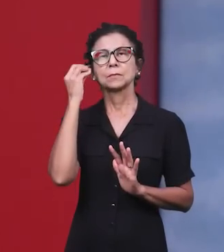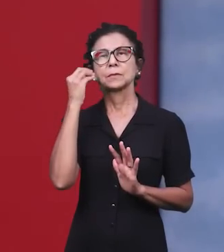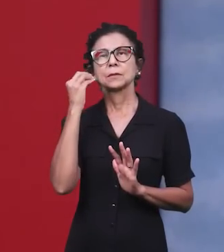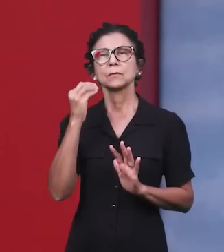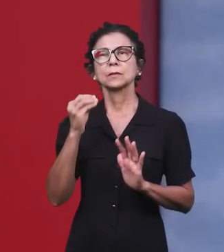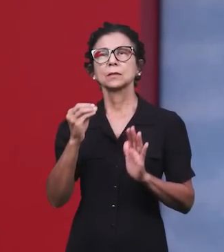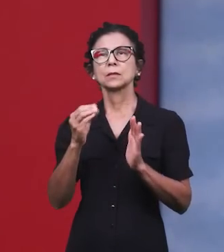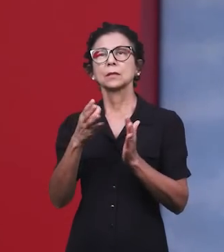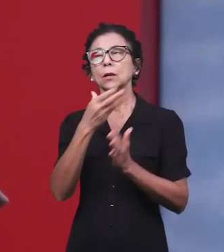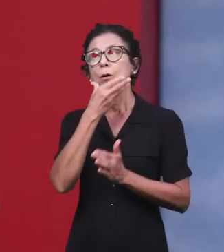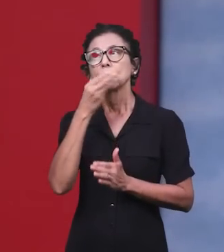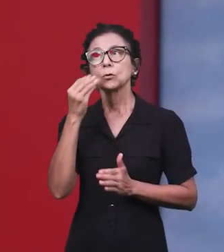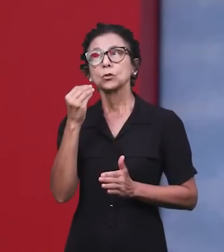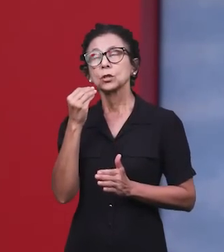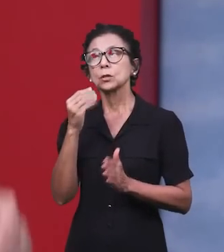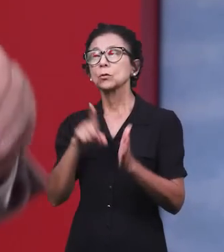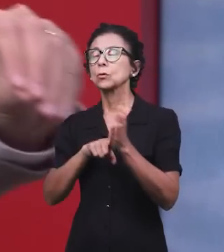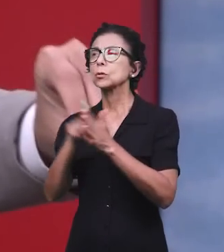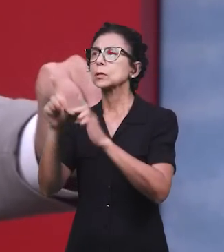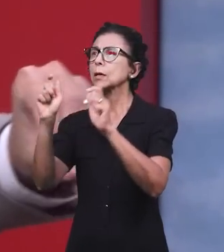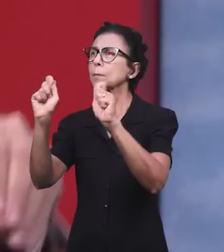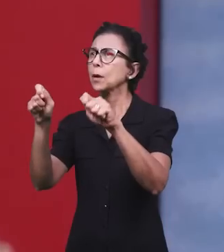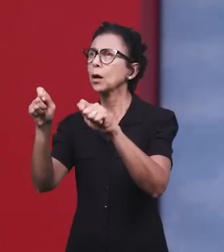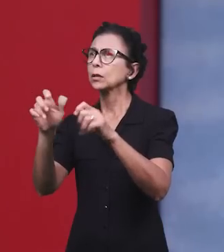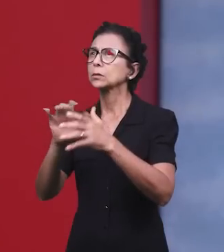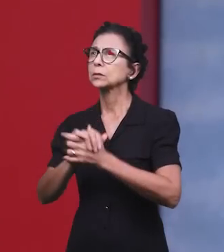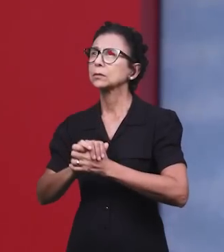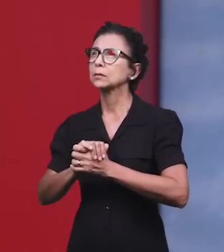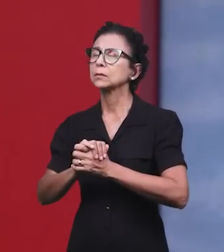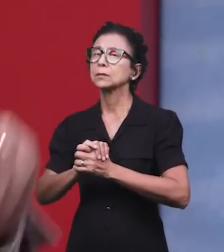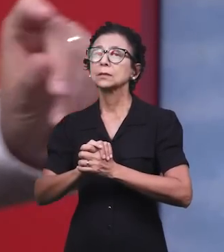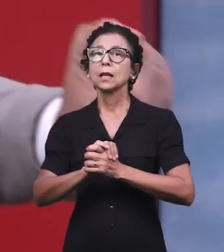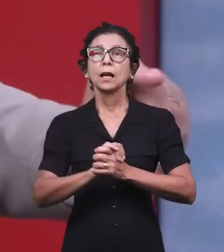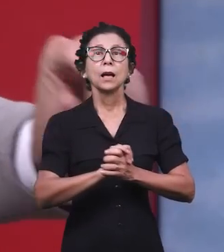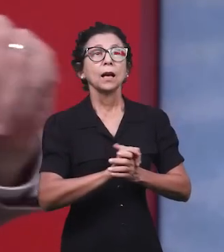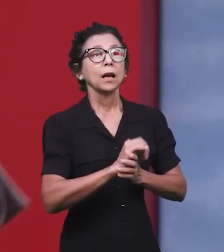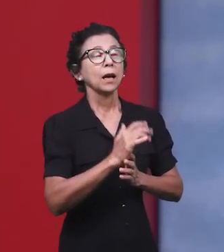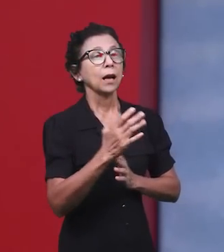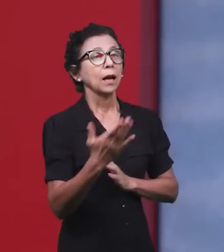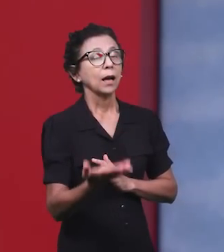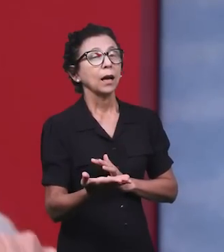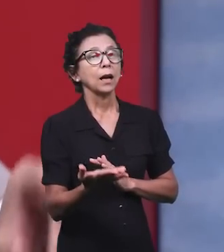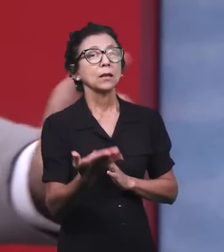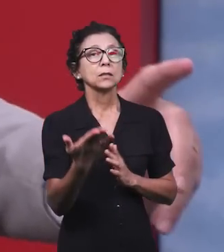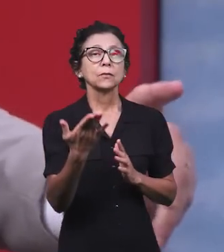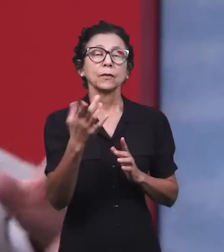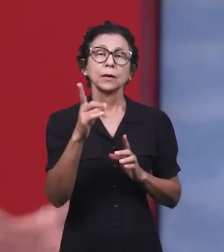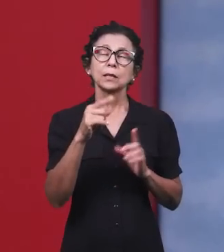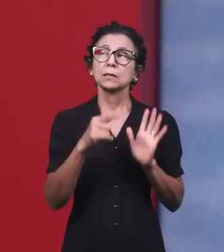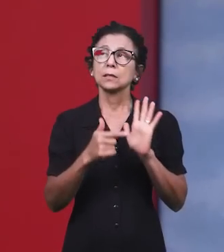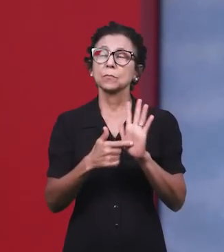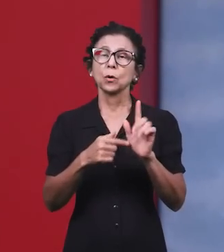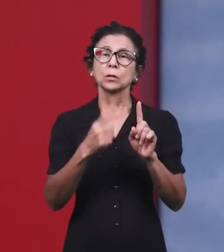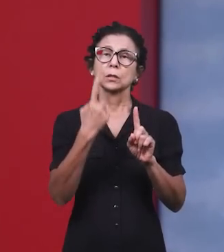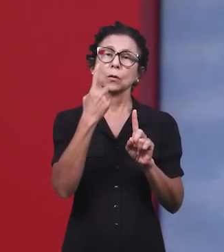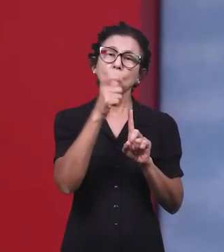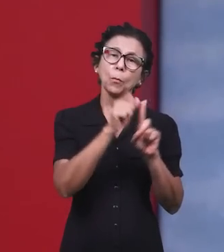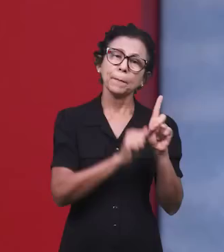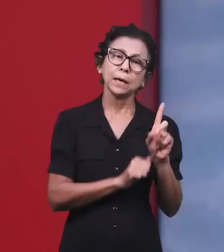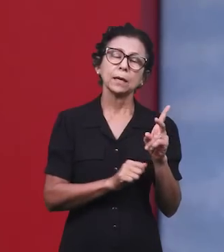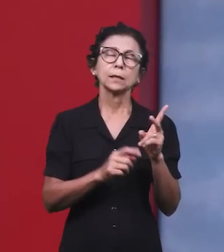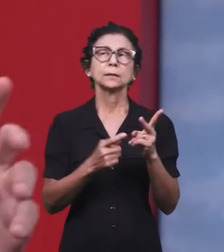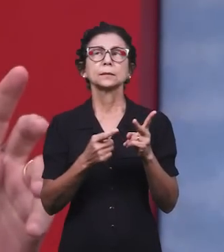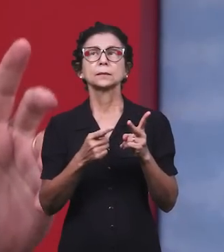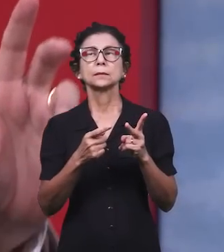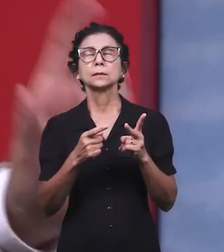Senhor no texto falar sobre o período do jejum, durante o mês, e até sábado, e hoje e amanhã, você quer consultar 5 dias,